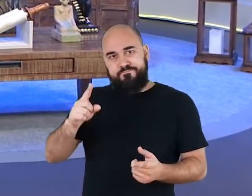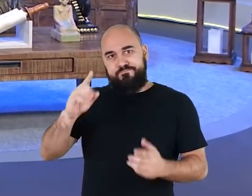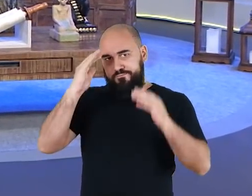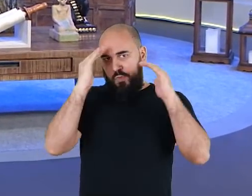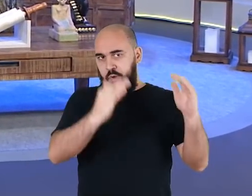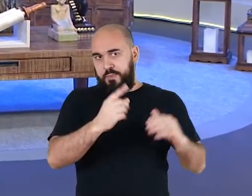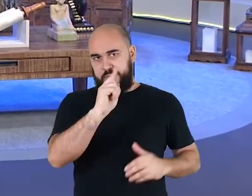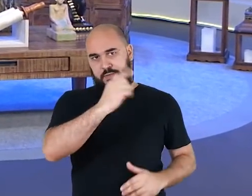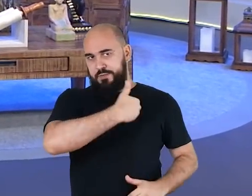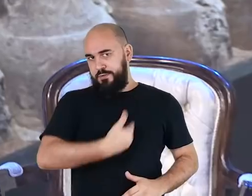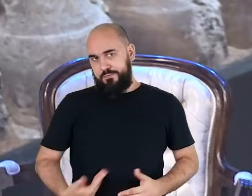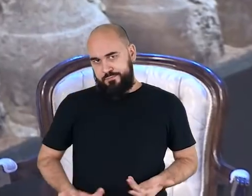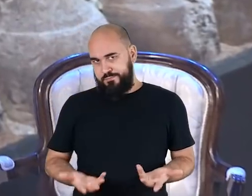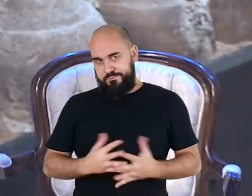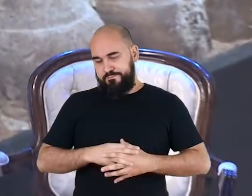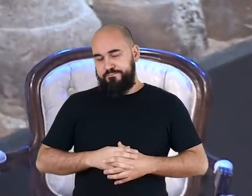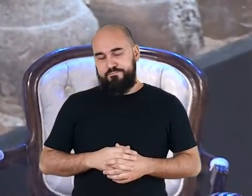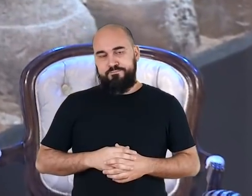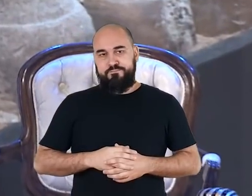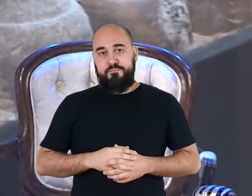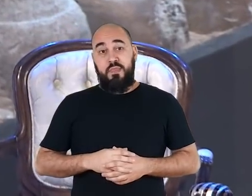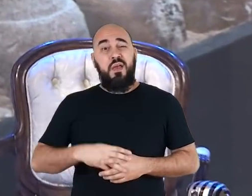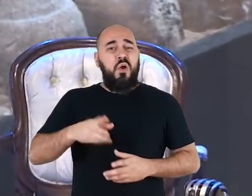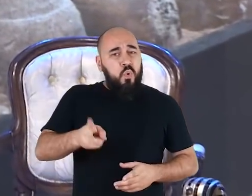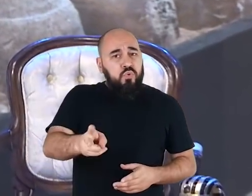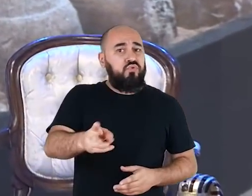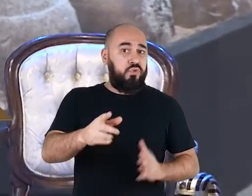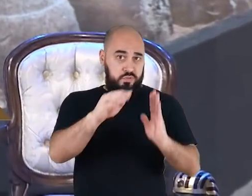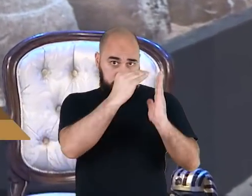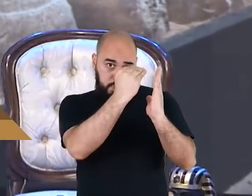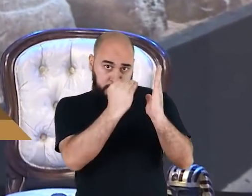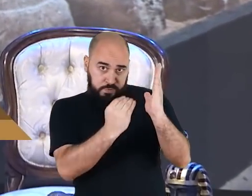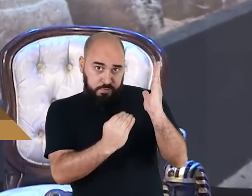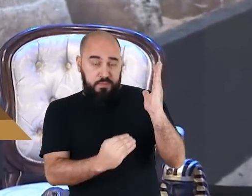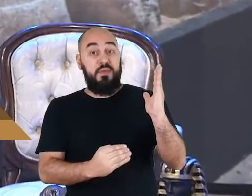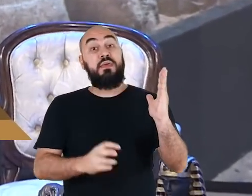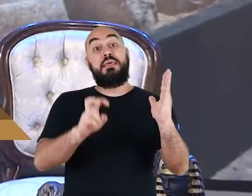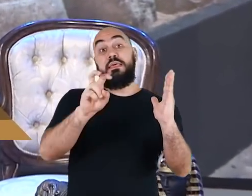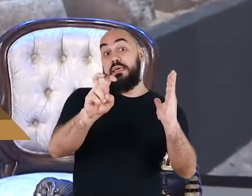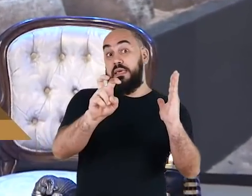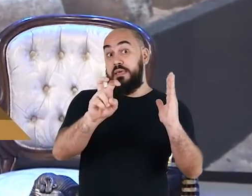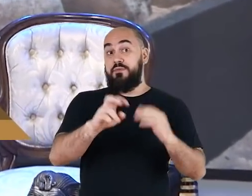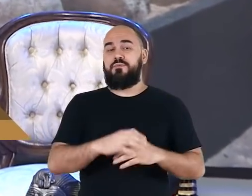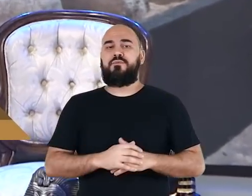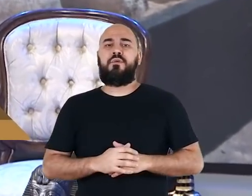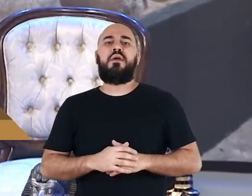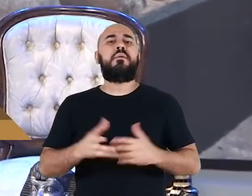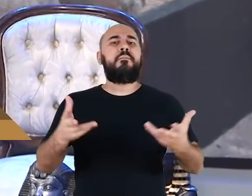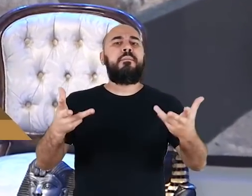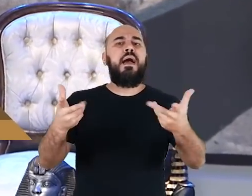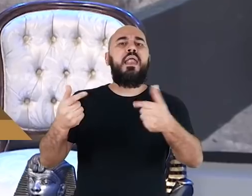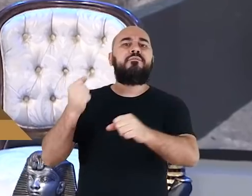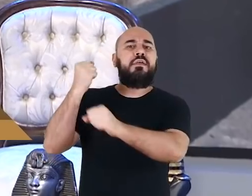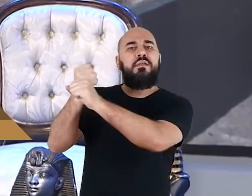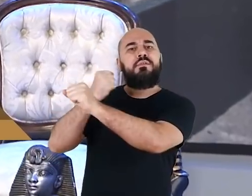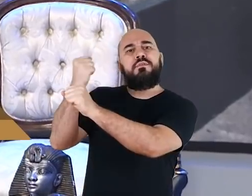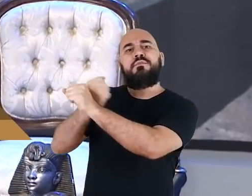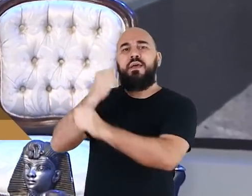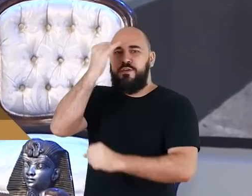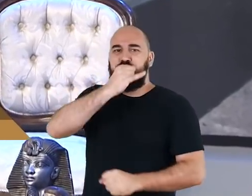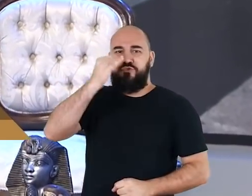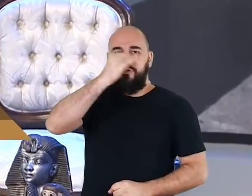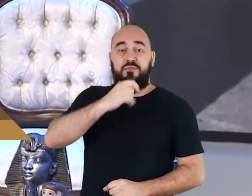o santuário. Continuando a nossa lista, em quinto lugar das maravilhas do mundo antigo está